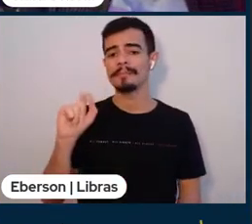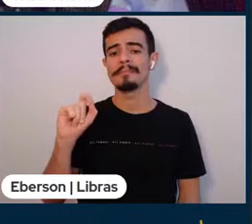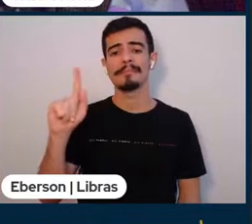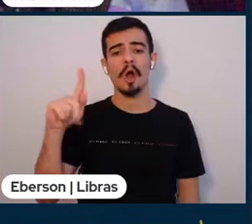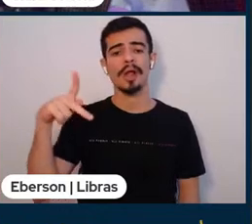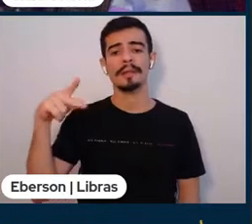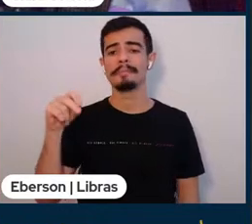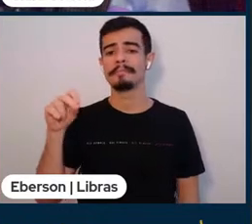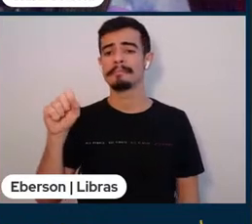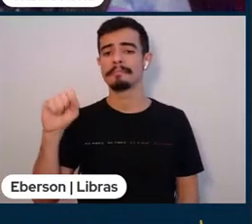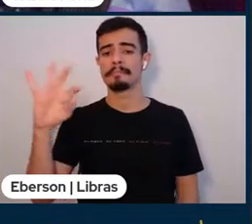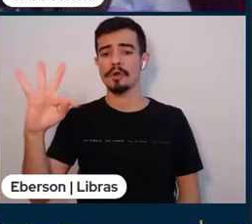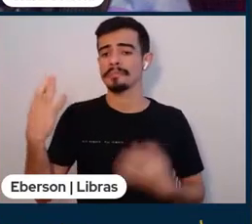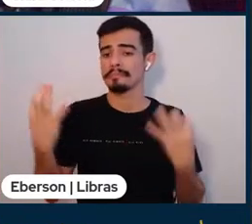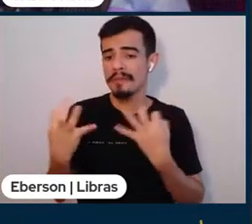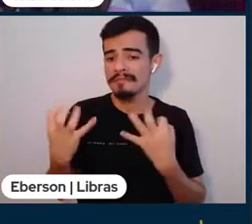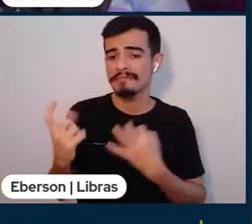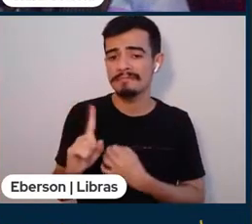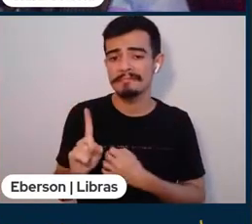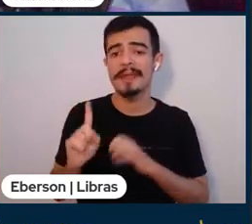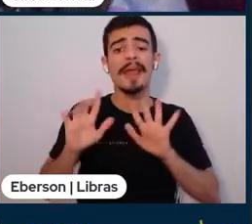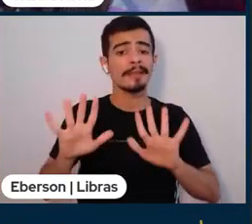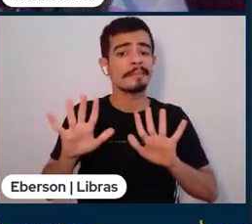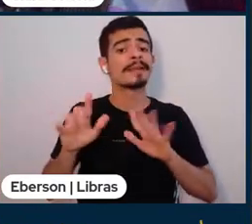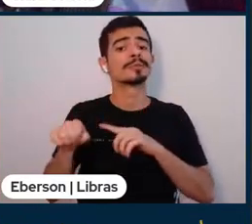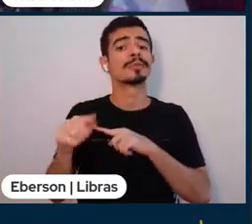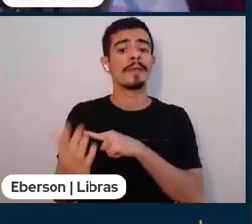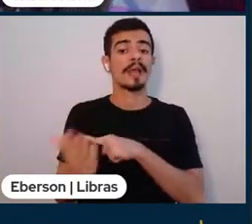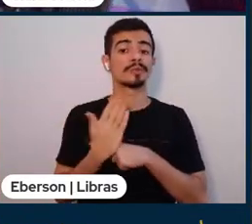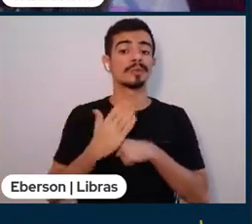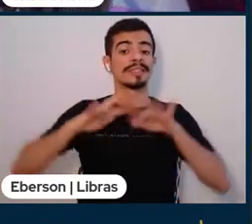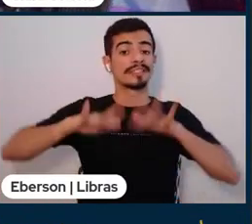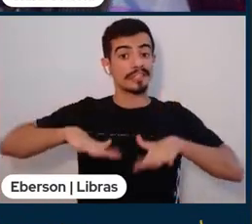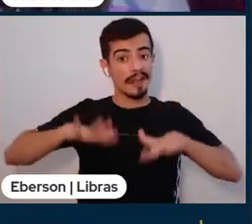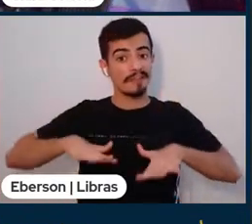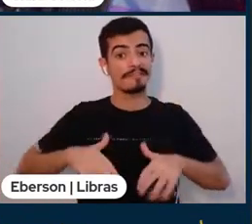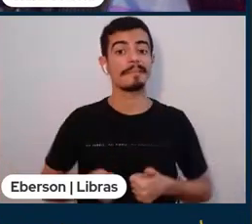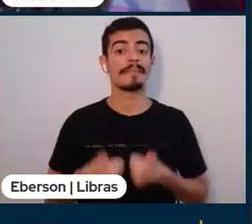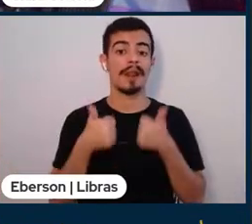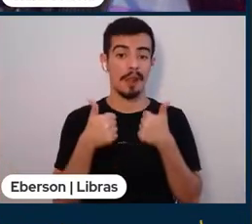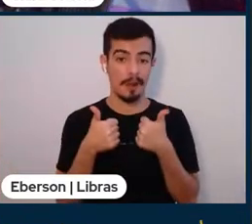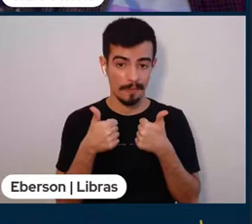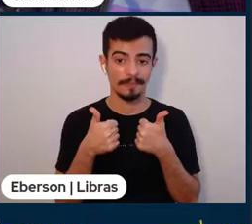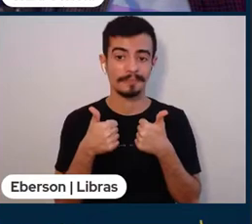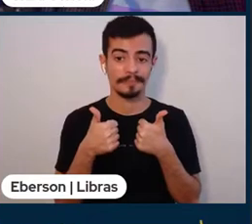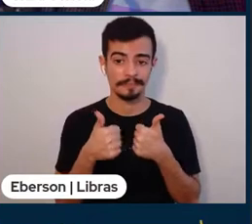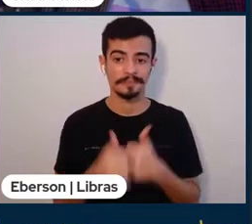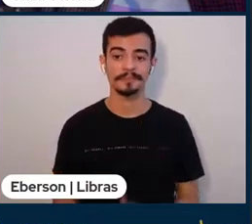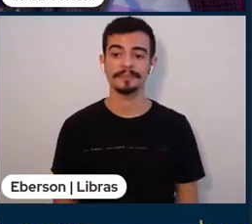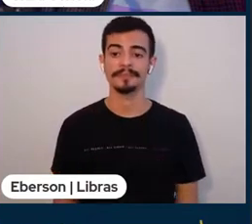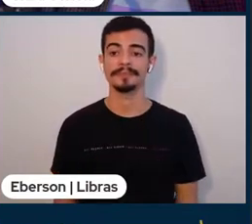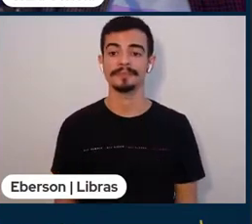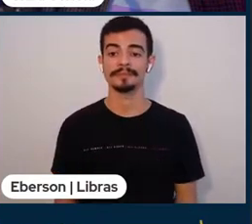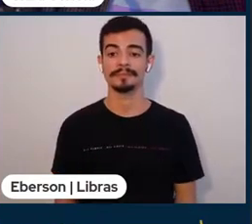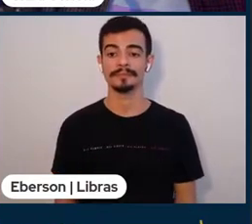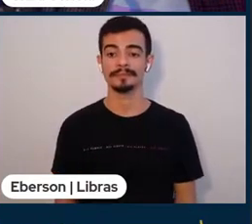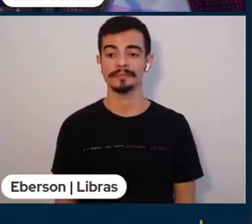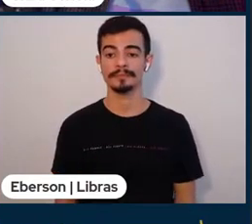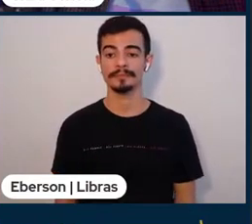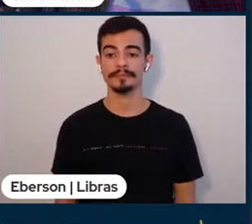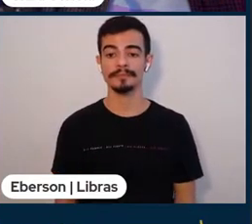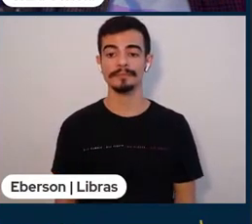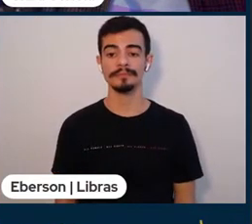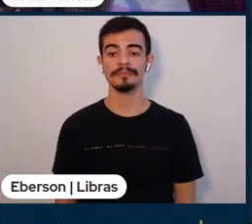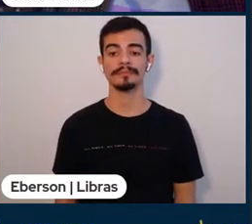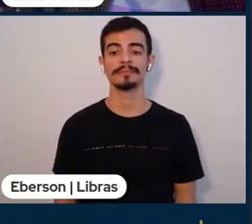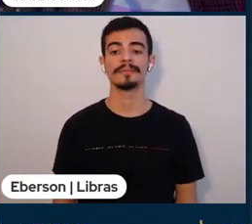últimos, mas isso me ajuda. Então, me ajuda a melhorar na escrita. E eu estou construindo um